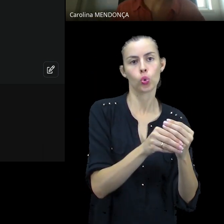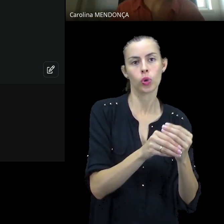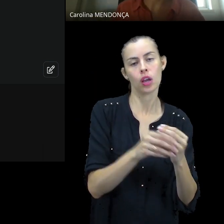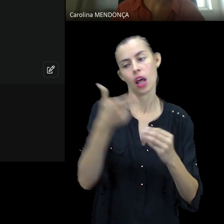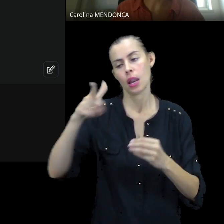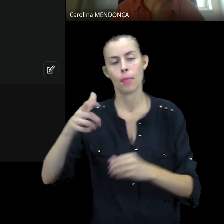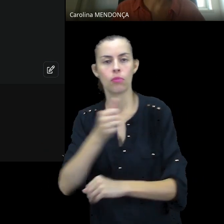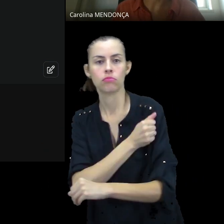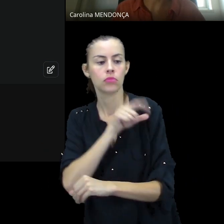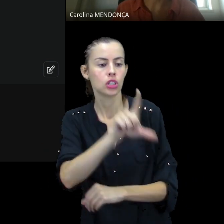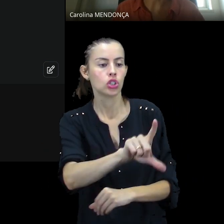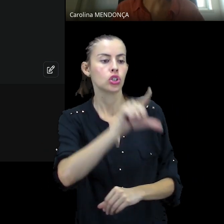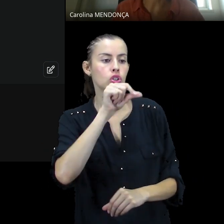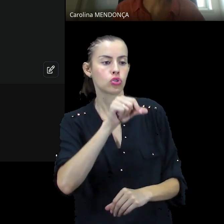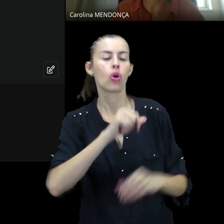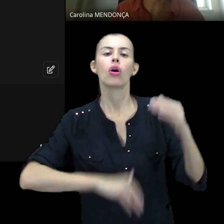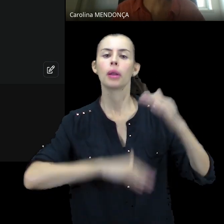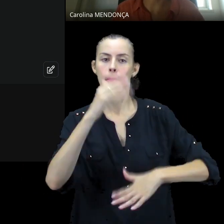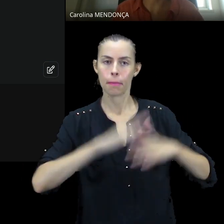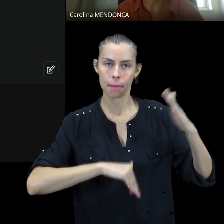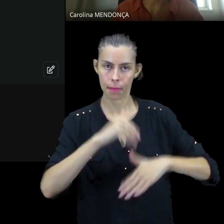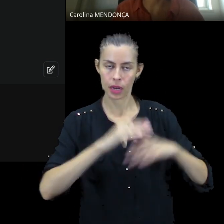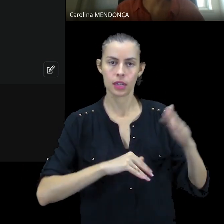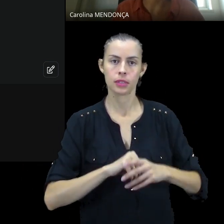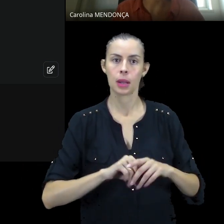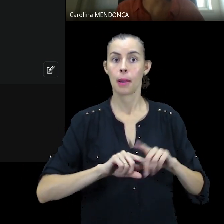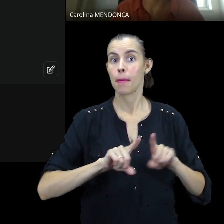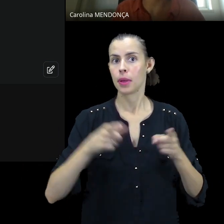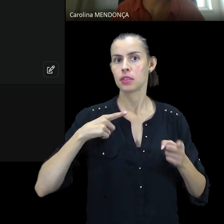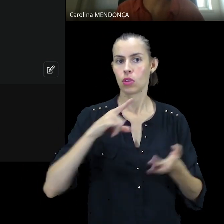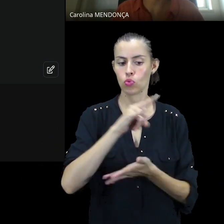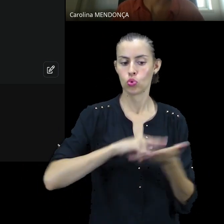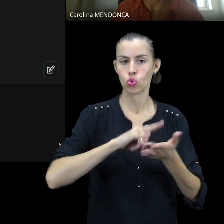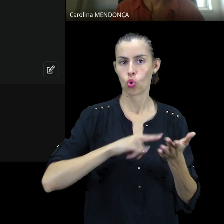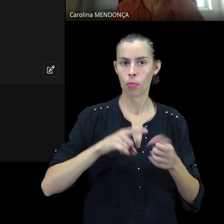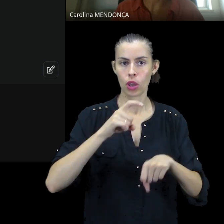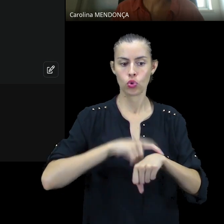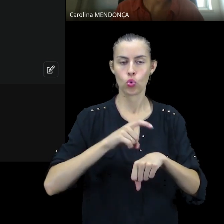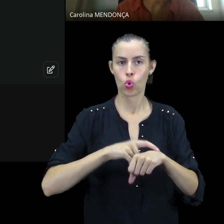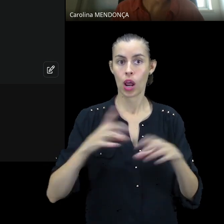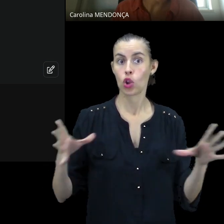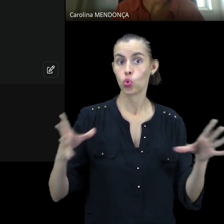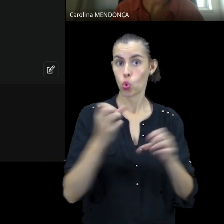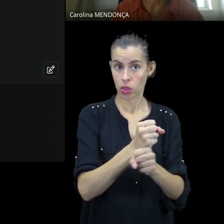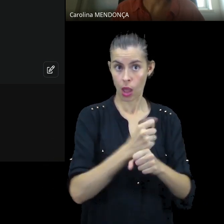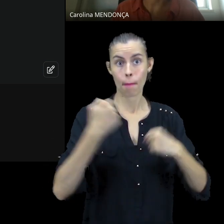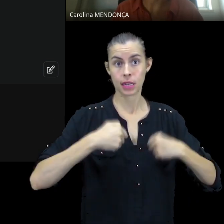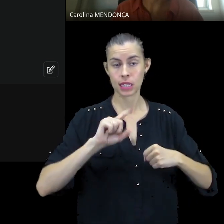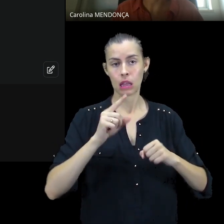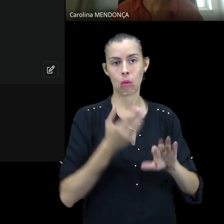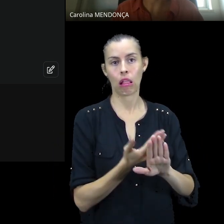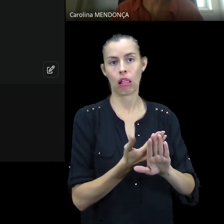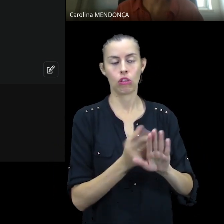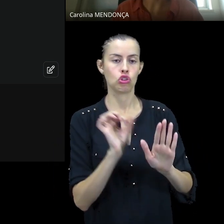um elenco de componentes que tem carga horária total de extensão para que o aluno cumpra essas 120 horas. E as ACCS, que eu vou falar mais para frente,